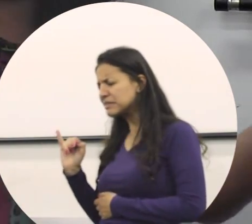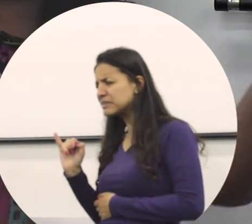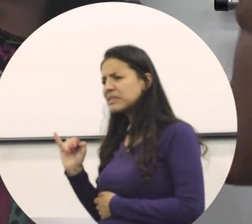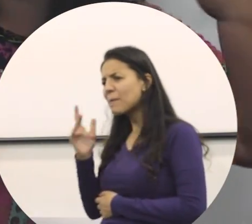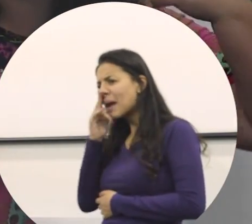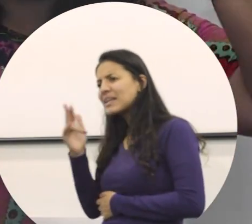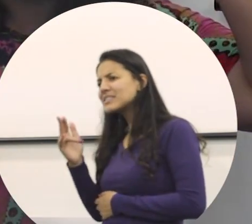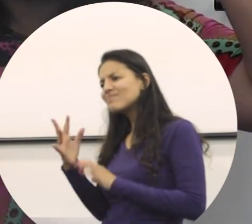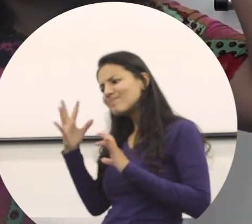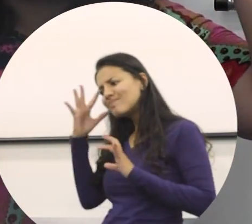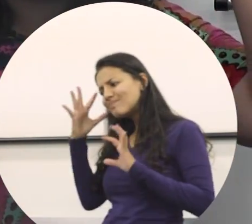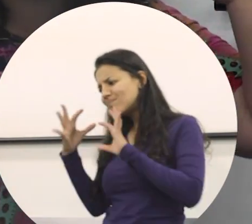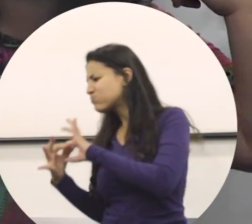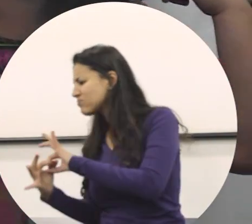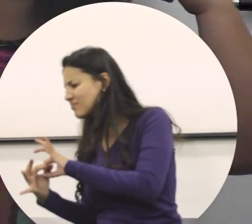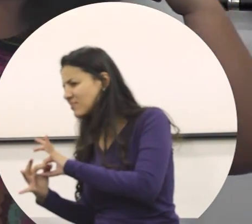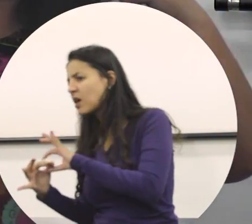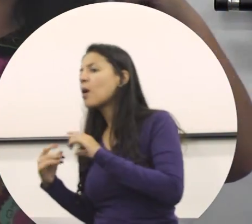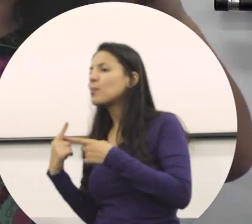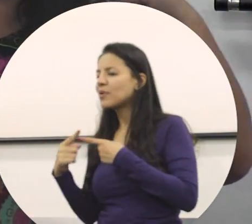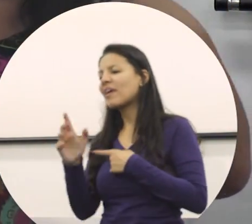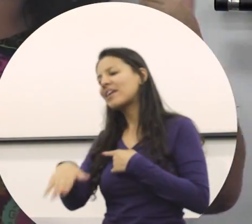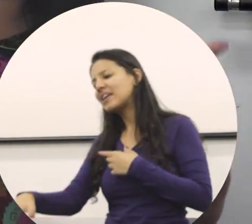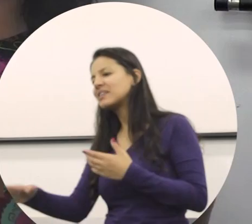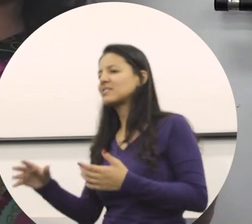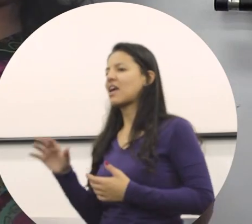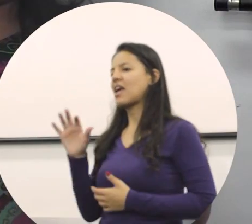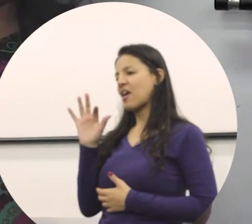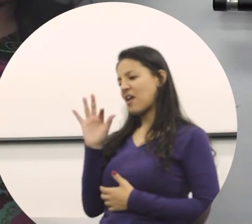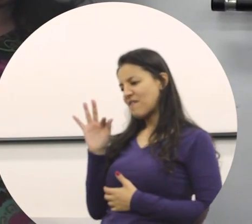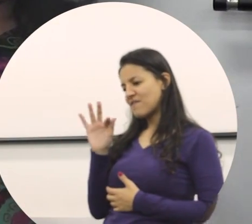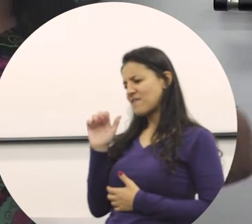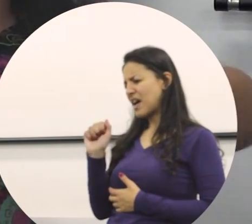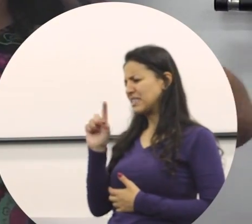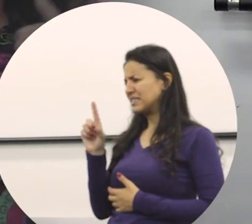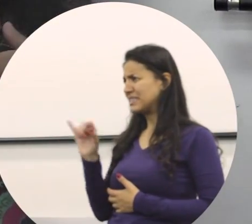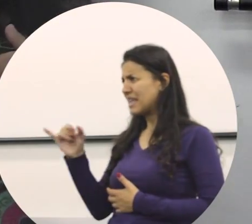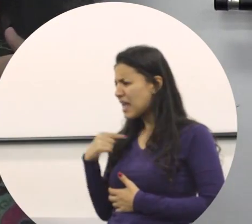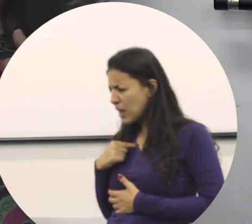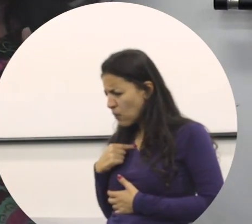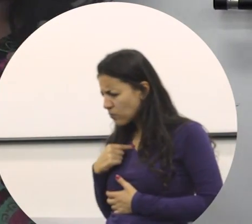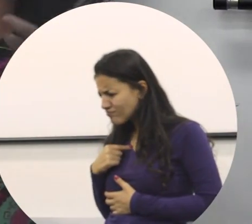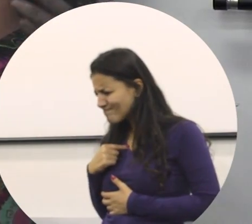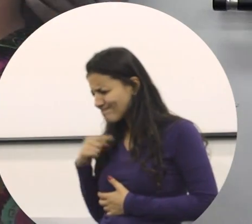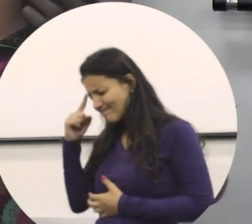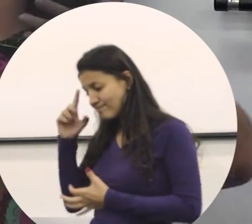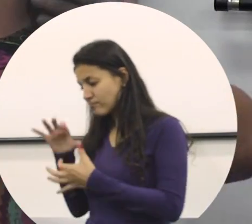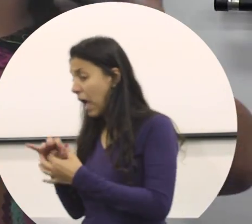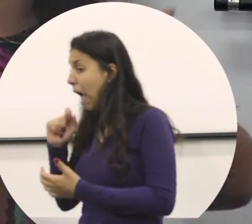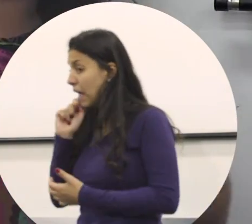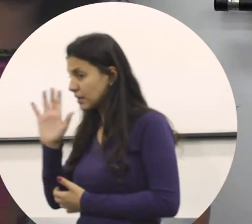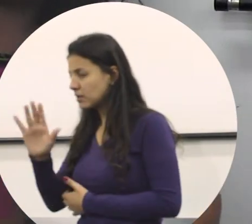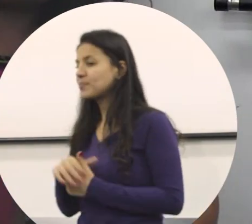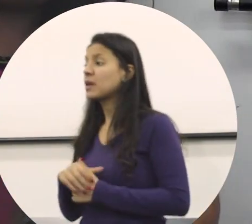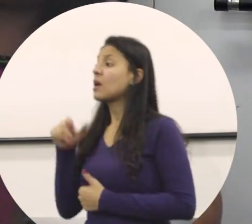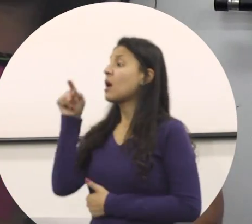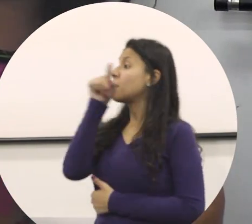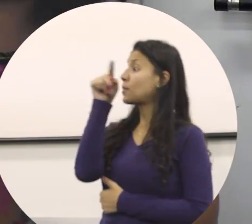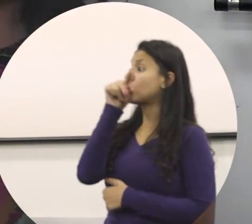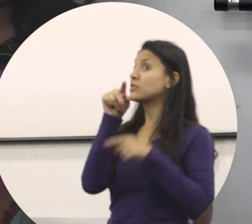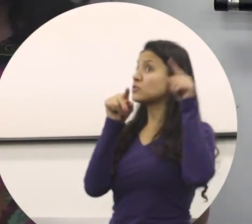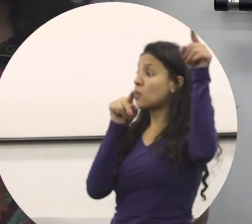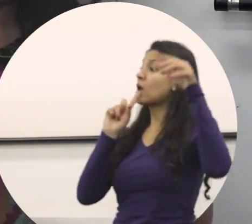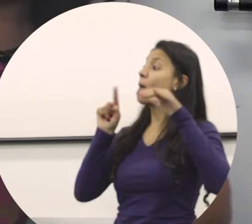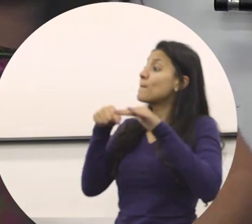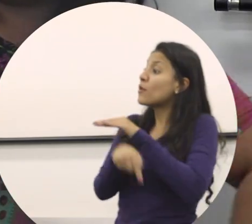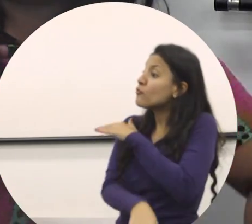entender o processo que a criança fez para dizer eu fazia. Agora, a professora que tem um conhecimento muito aprofundado